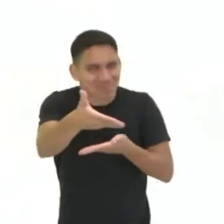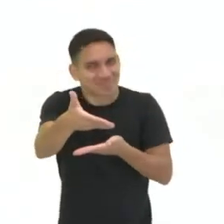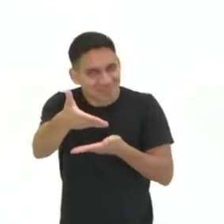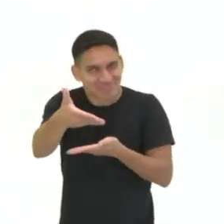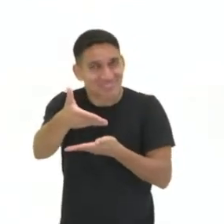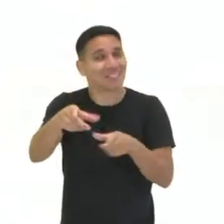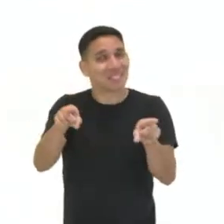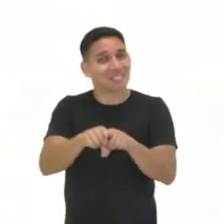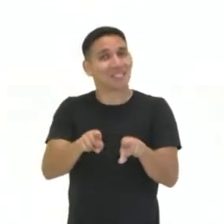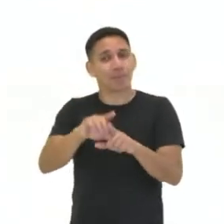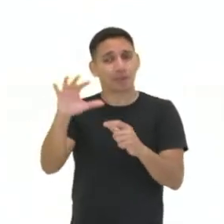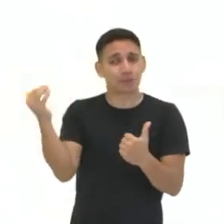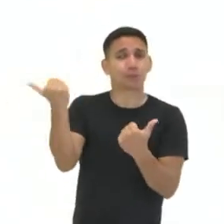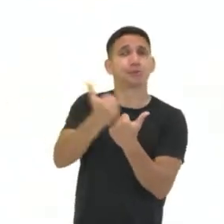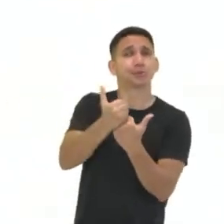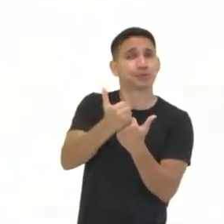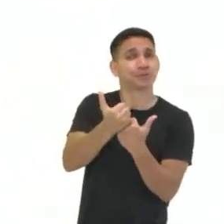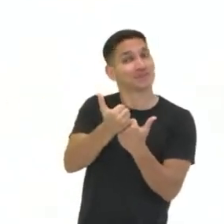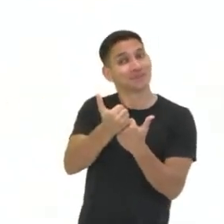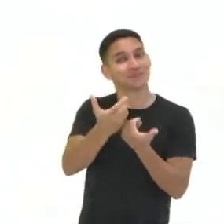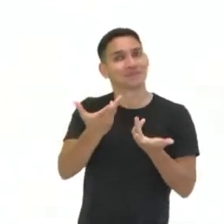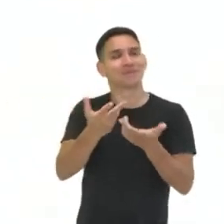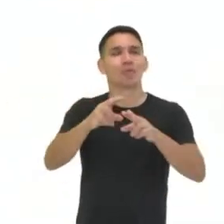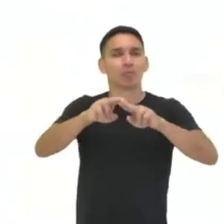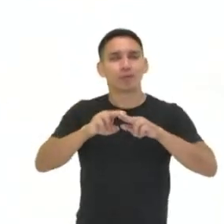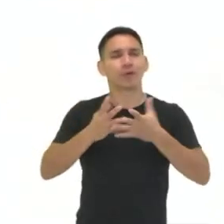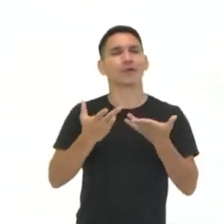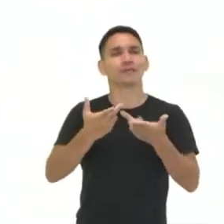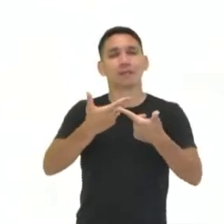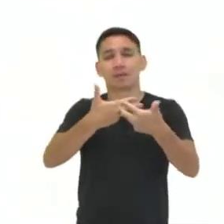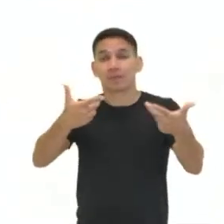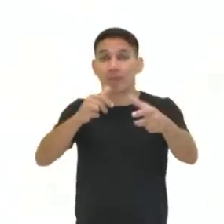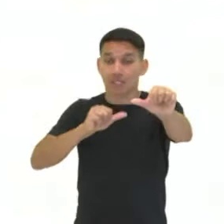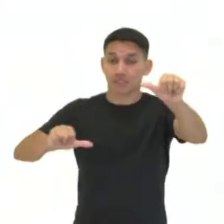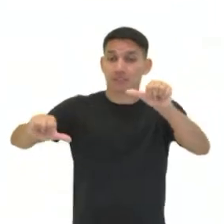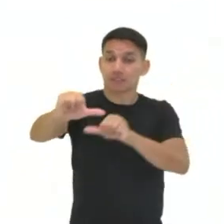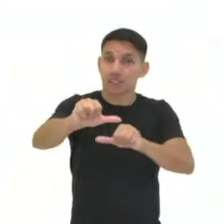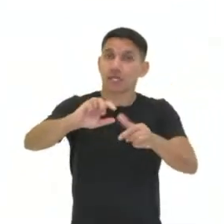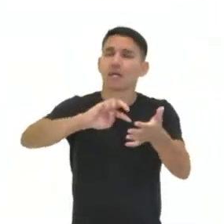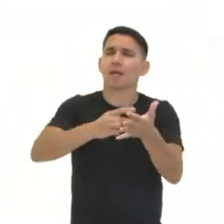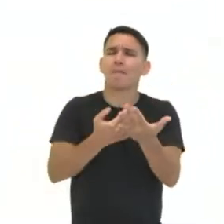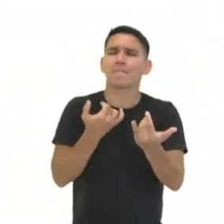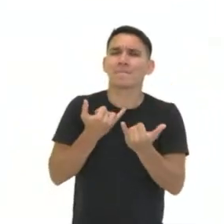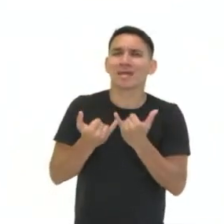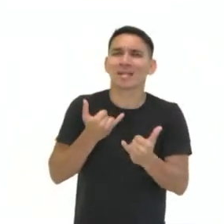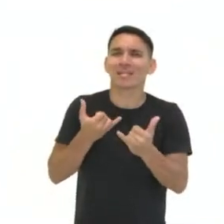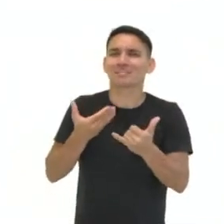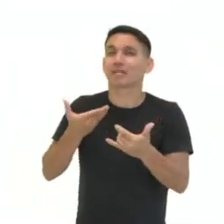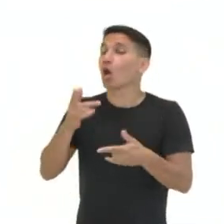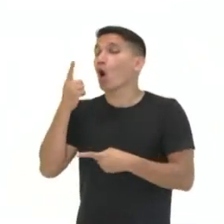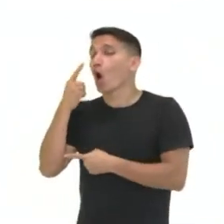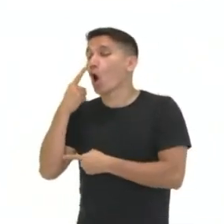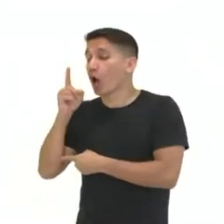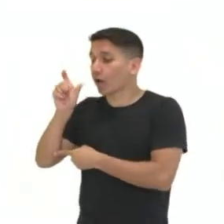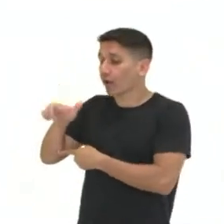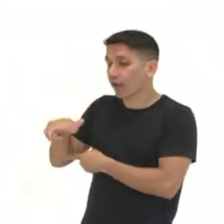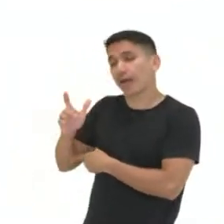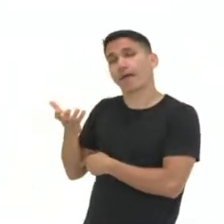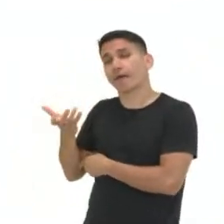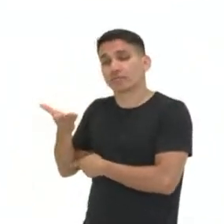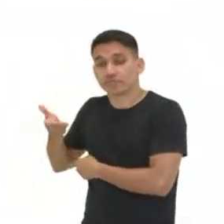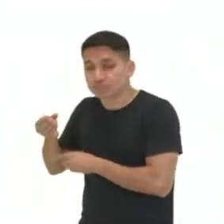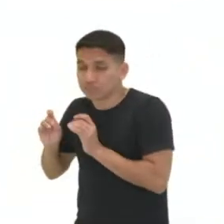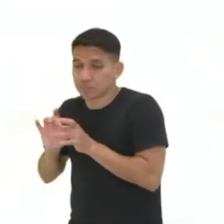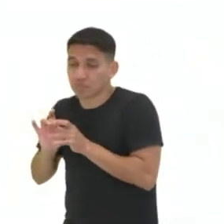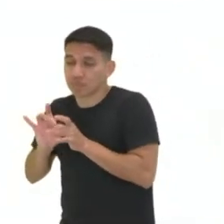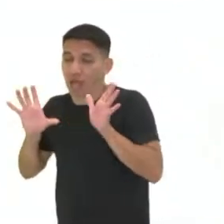e substituir. A permuta é um tipo de negociação em que uma das partes abre